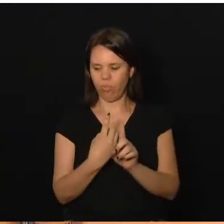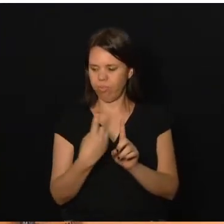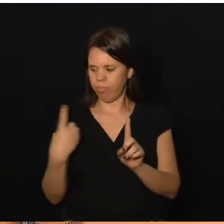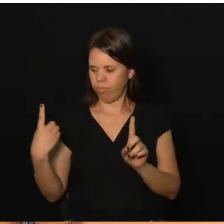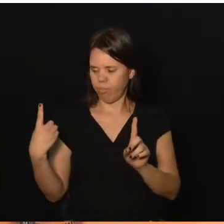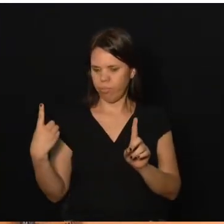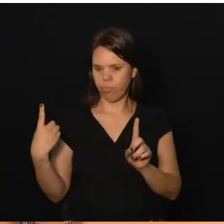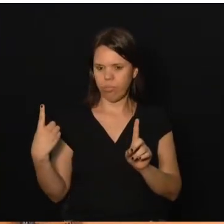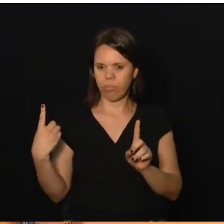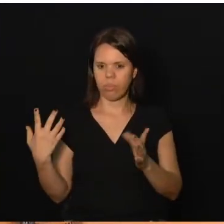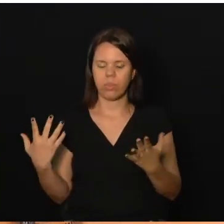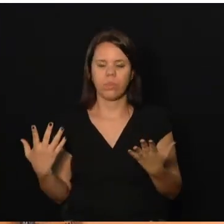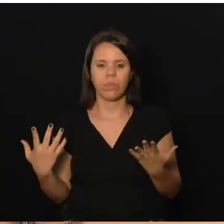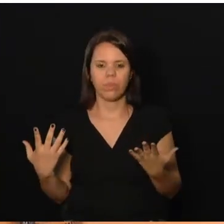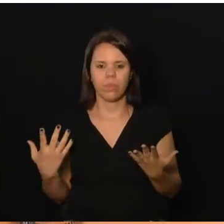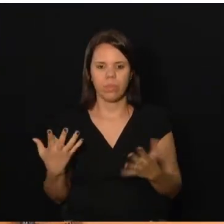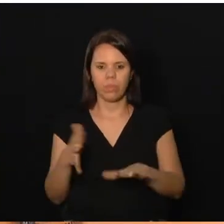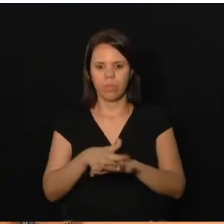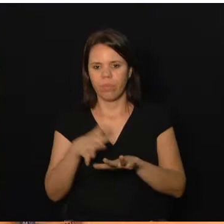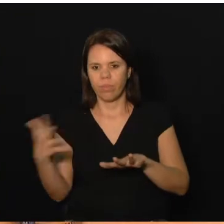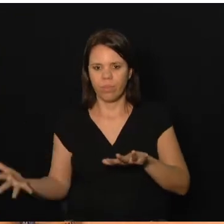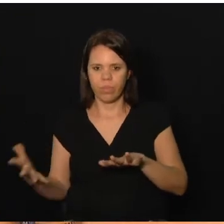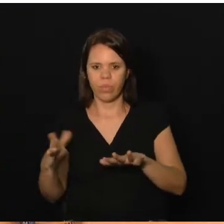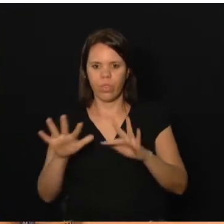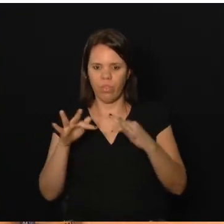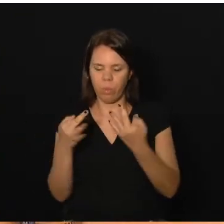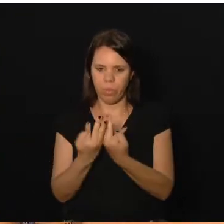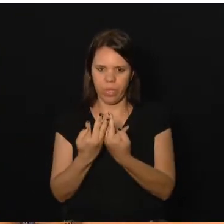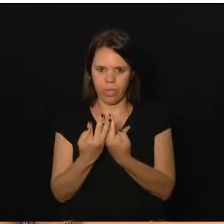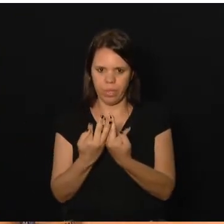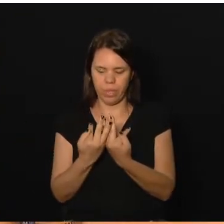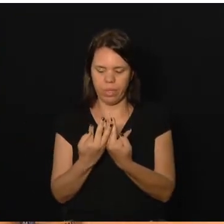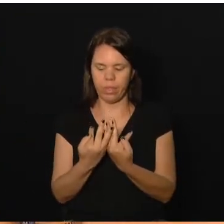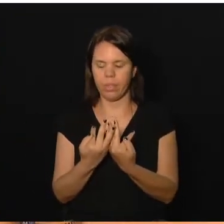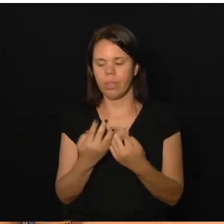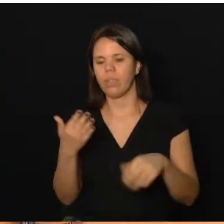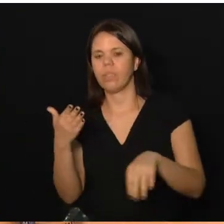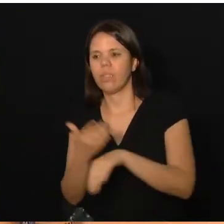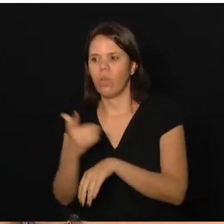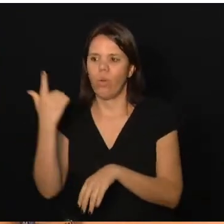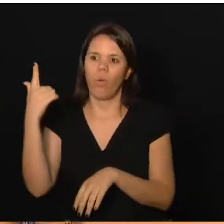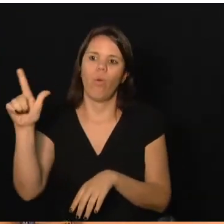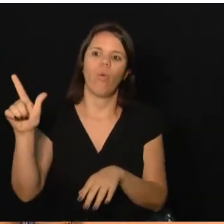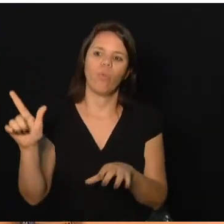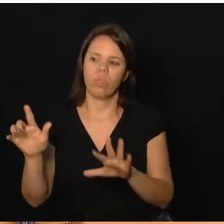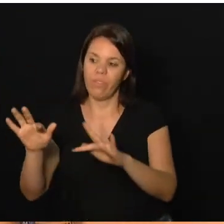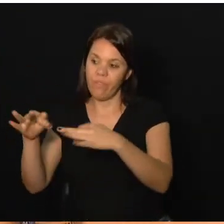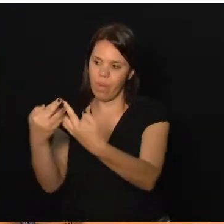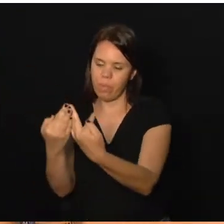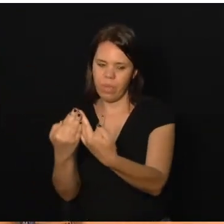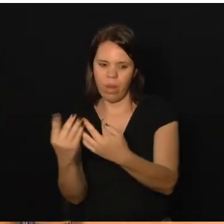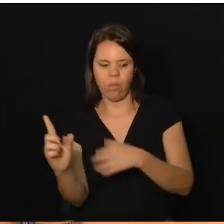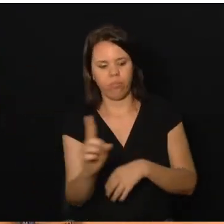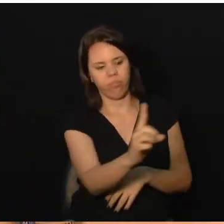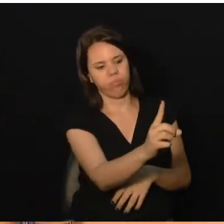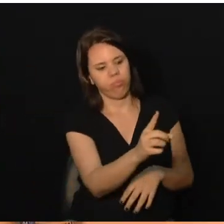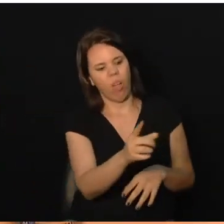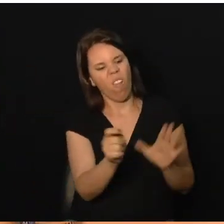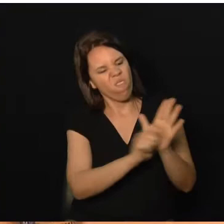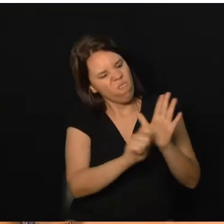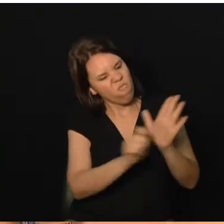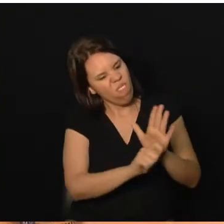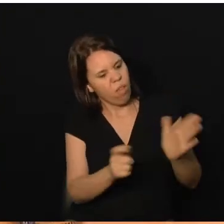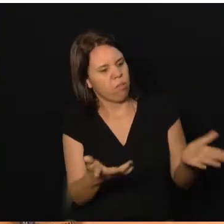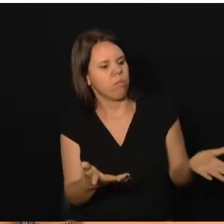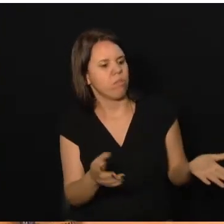essa exclusão do ciclo familiar vai fazer com que ele entre em outro ciclo familiar, ou através de um traficante,